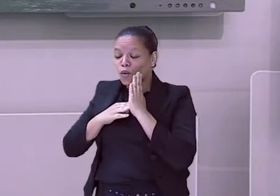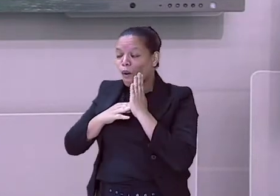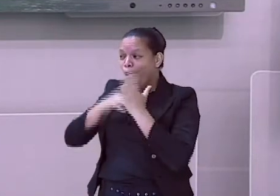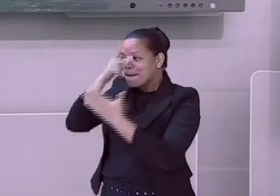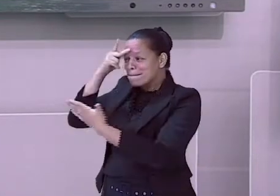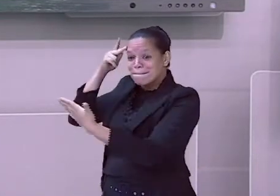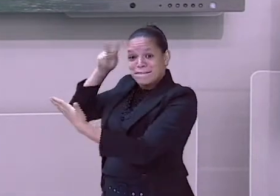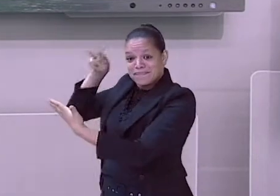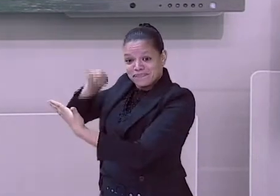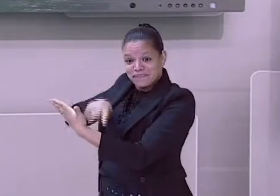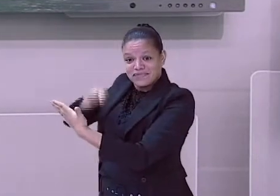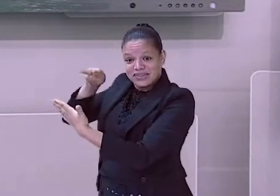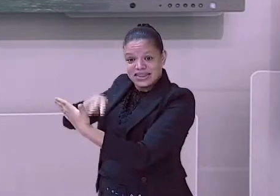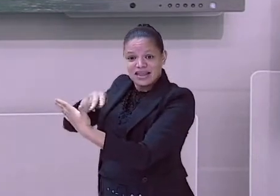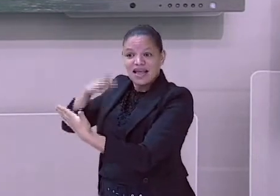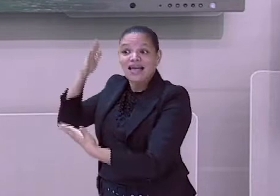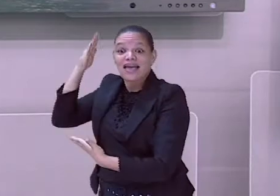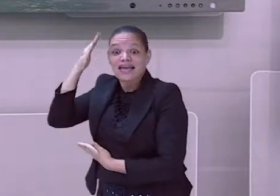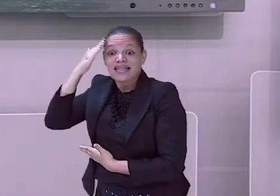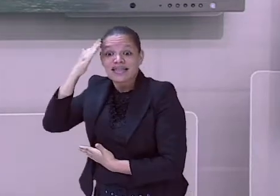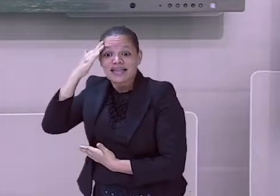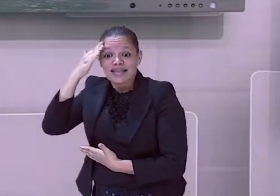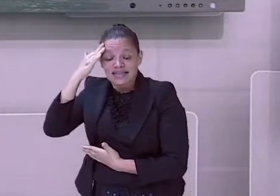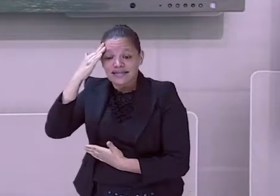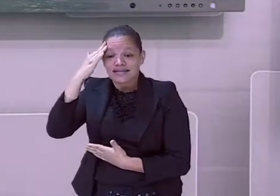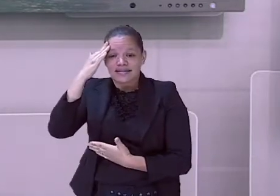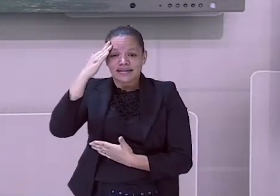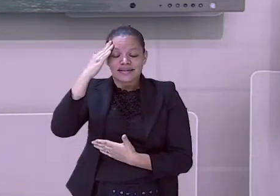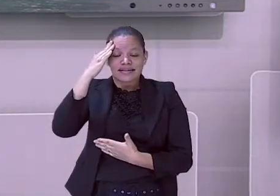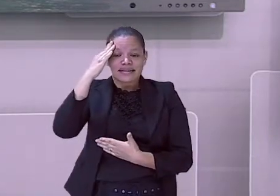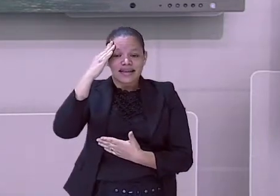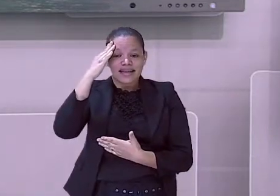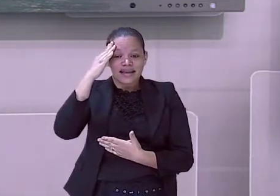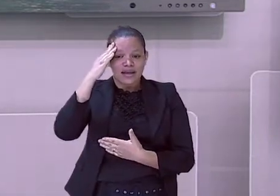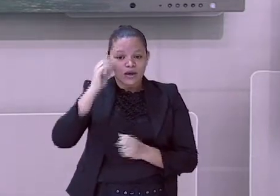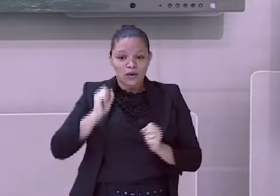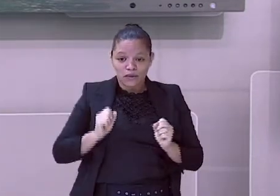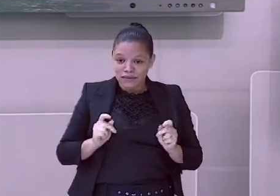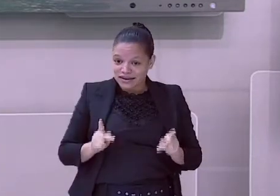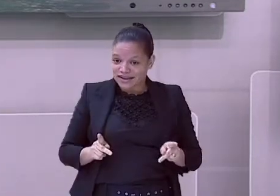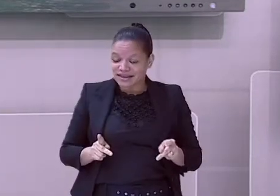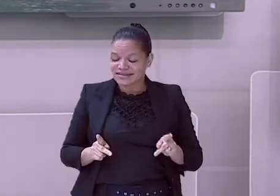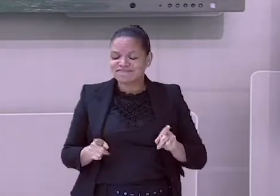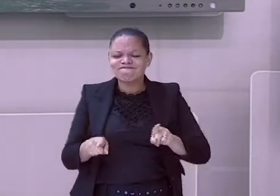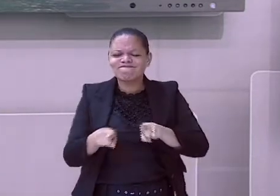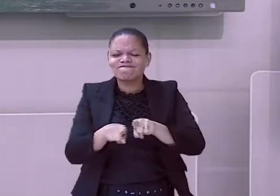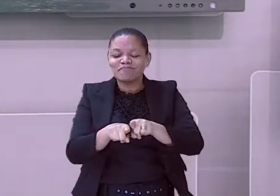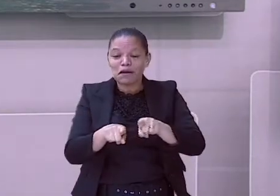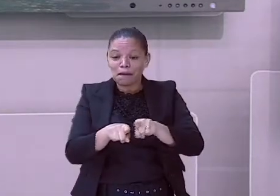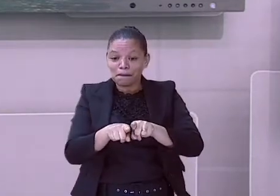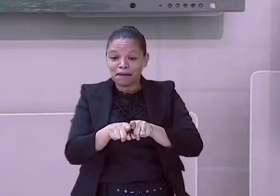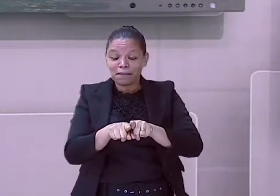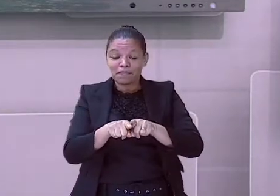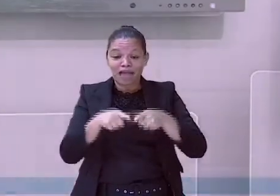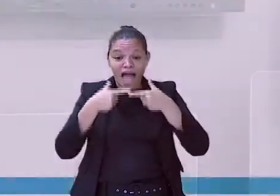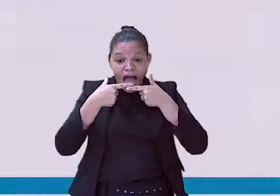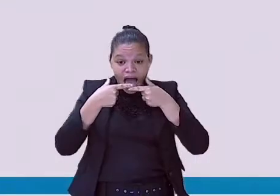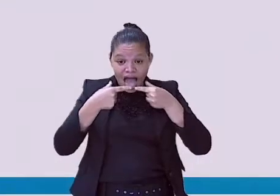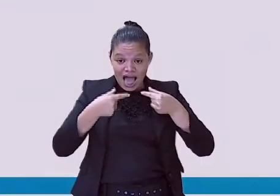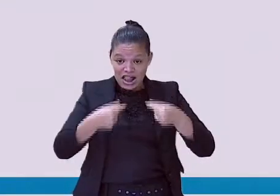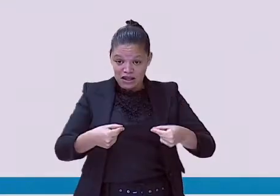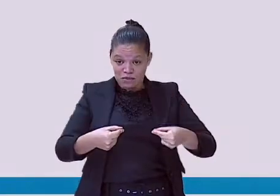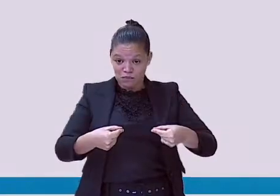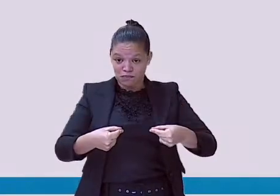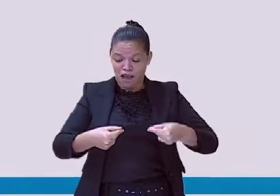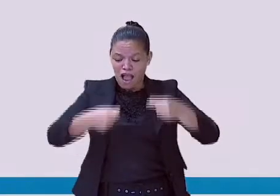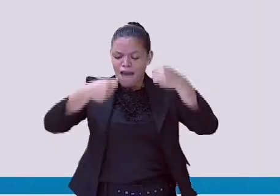proposta do trabalho dele. Um outro ponto também é uma linguagem clara e